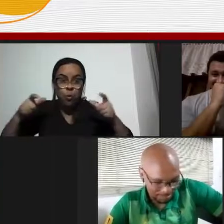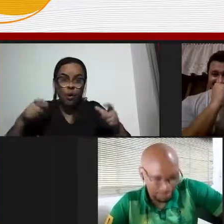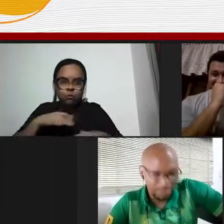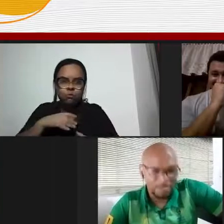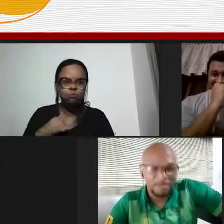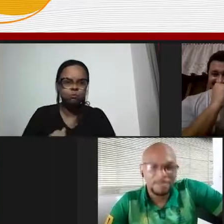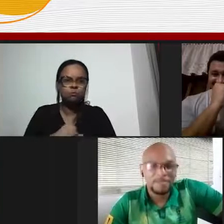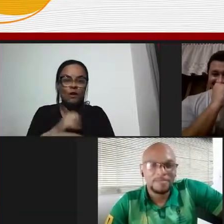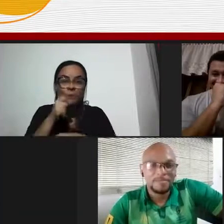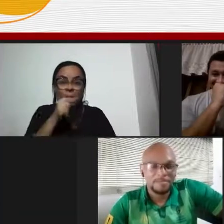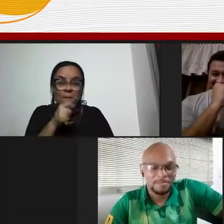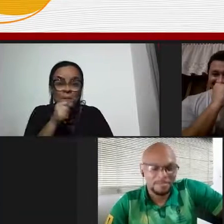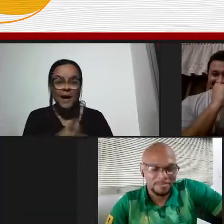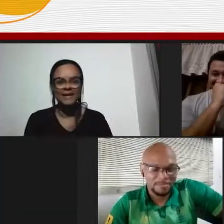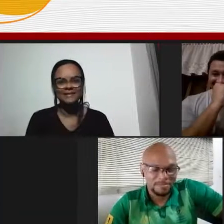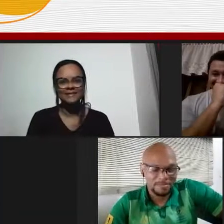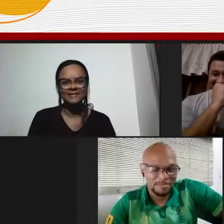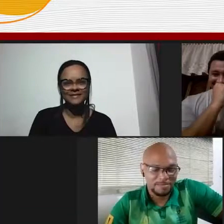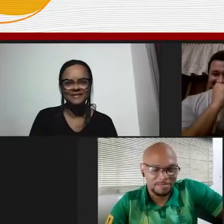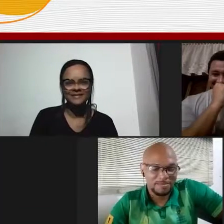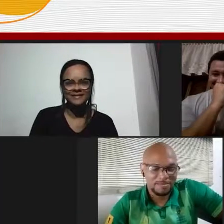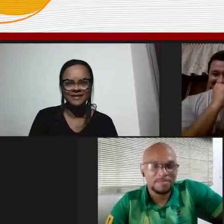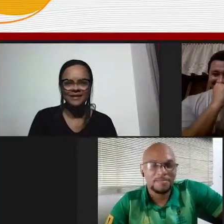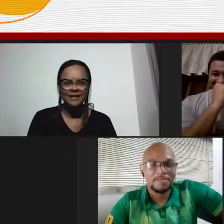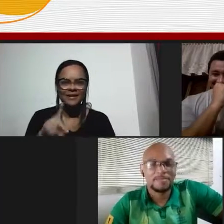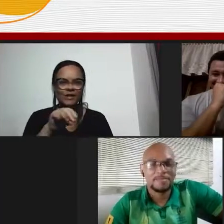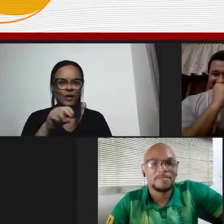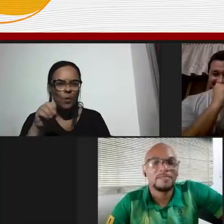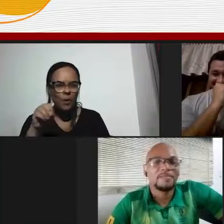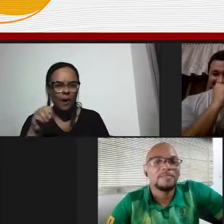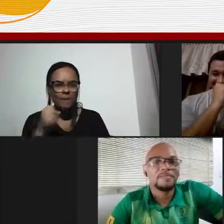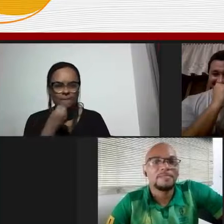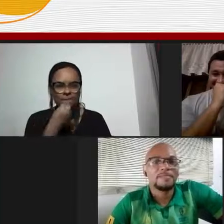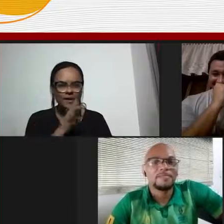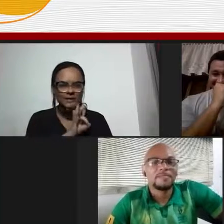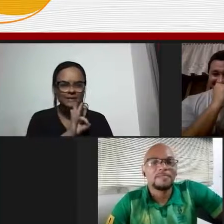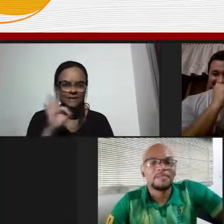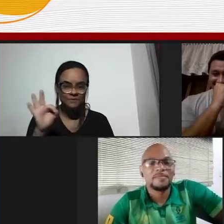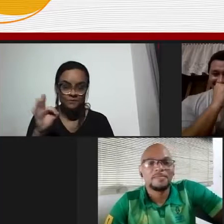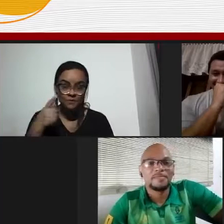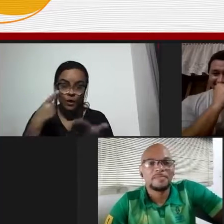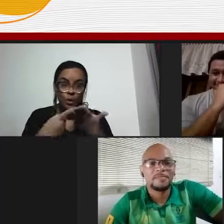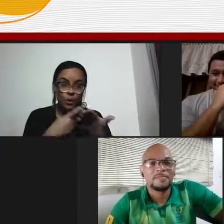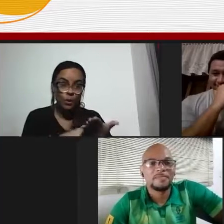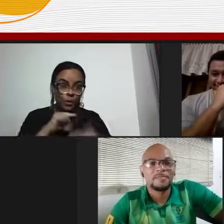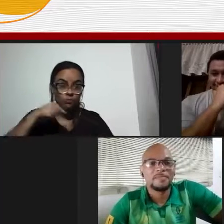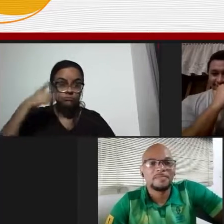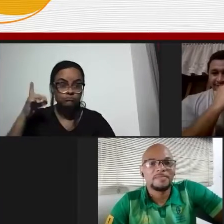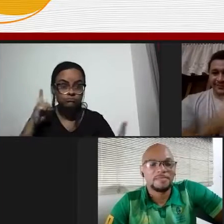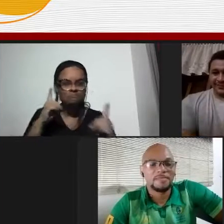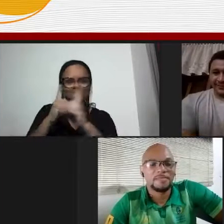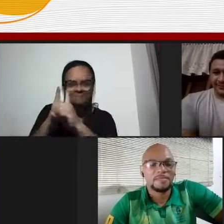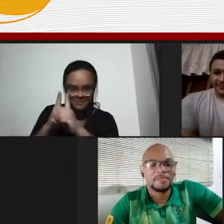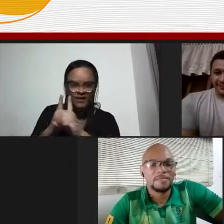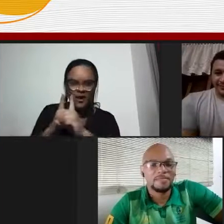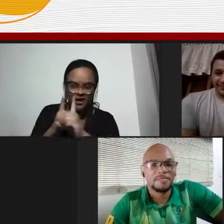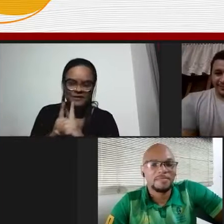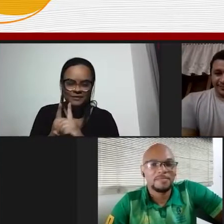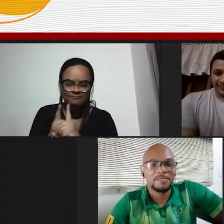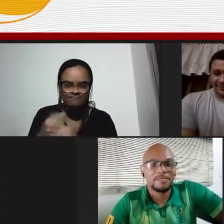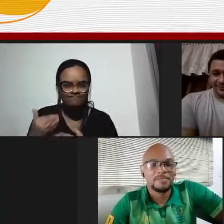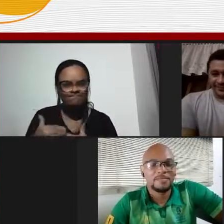de tão divertido que é. O Pedro também tem muita coisa boa. Nós vamos marcar um outro encontro para que a gente